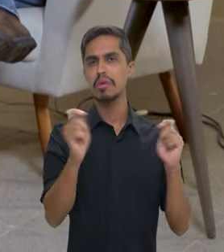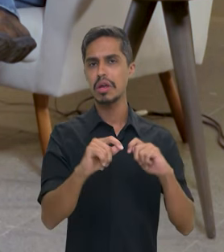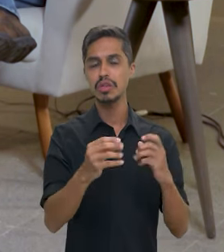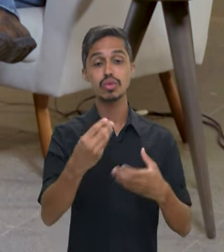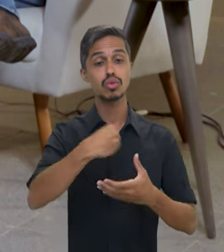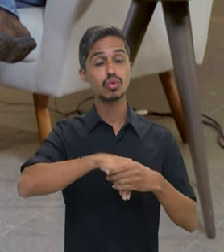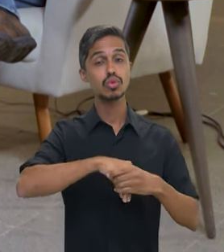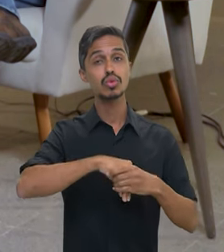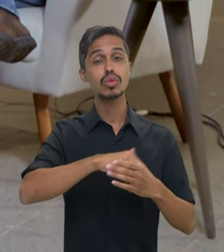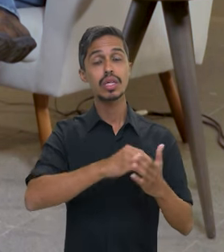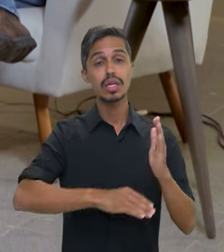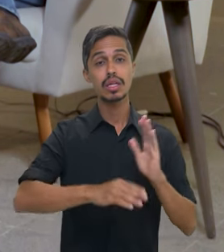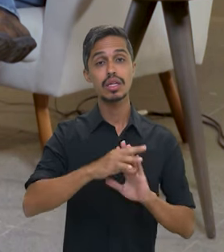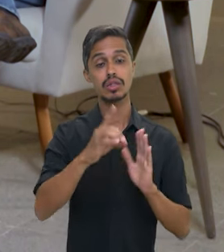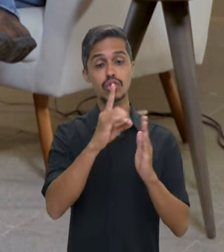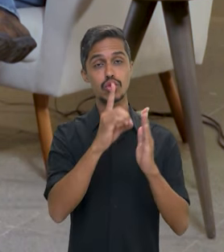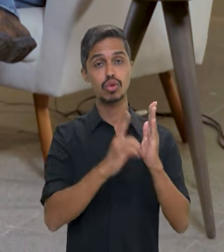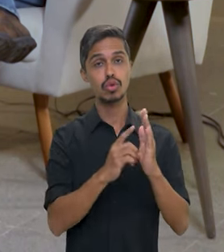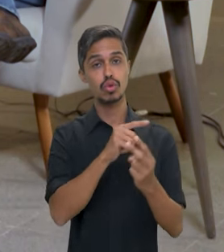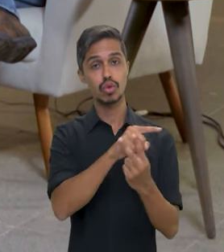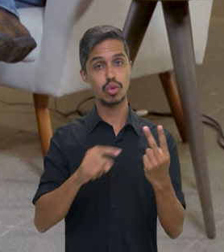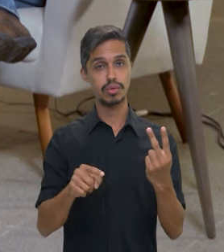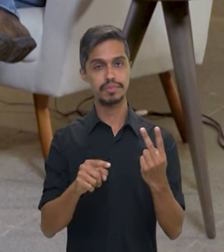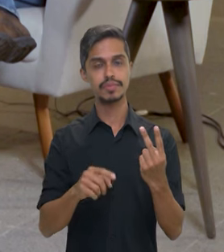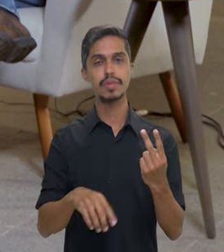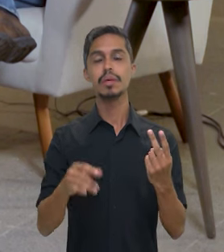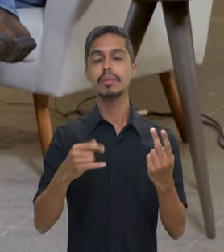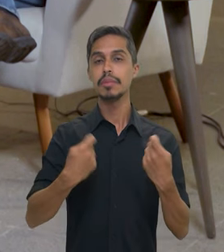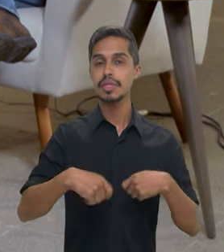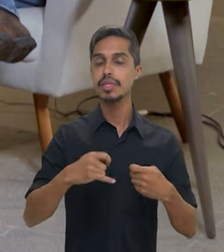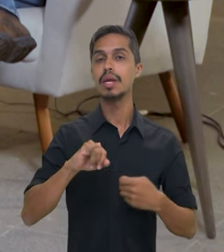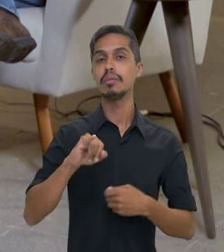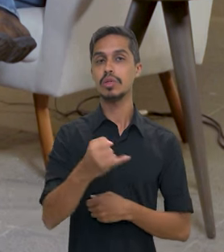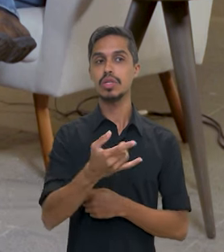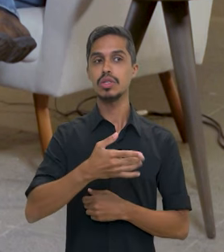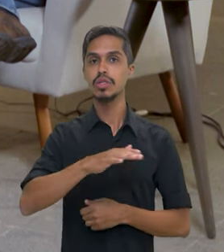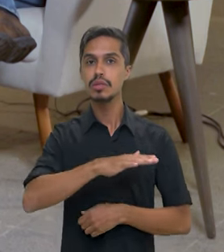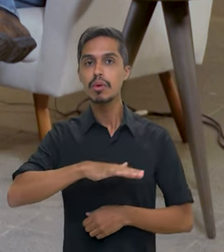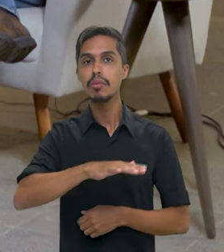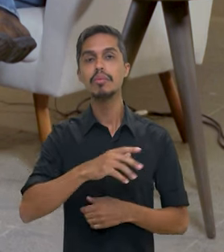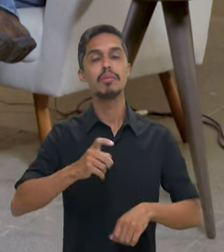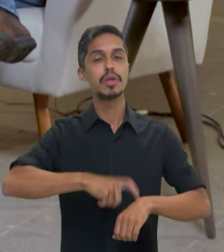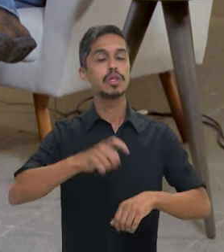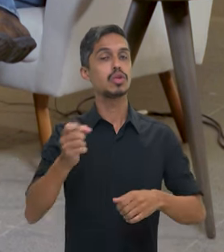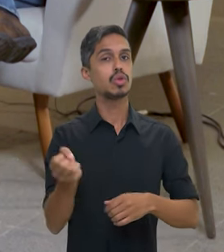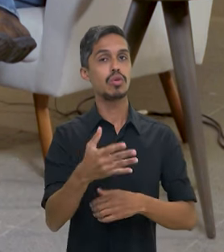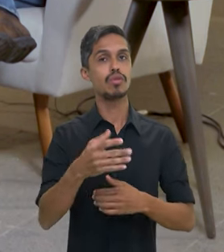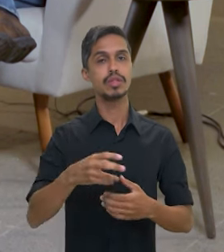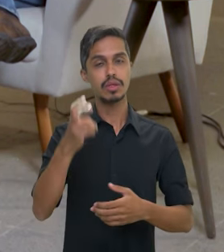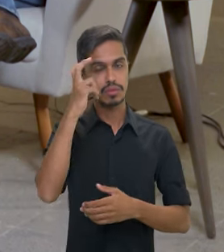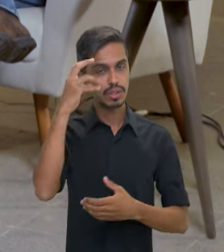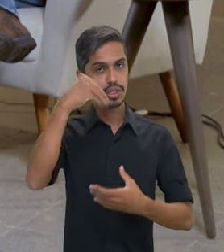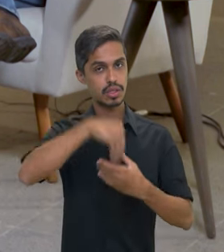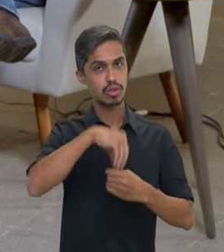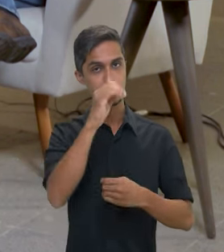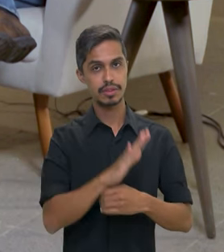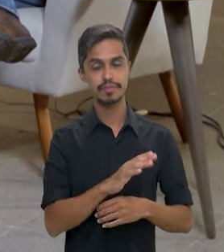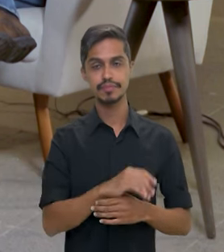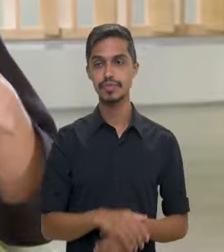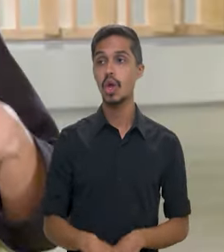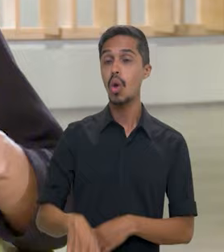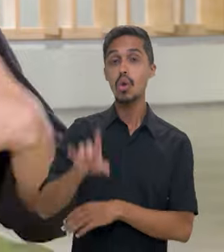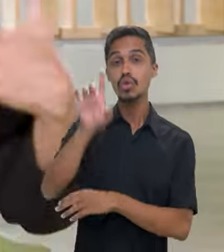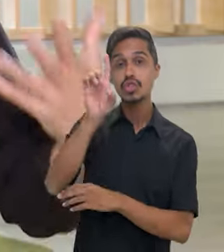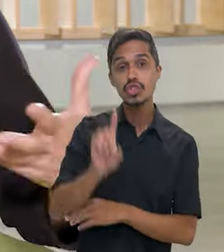culturais, tudo isso está previsto nesses dois decretos. Então, a gente precisa agora aproveitar esse momento novo da cultura no